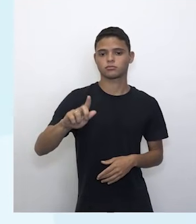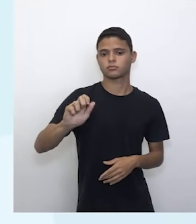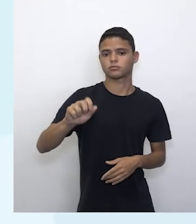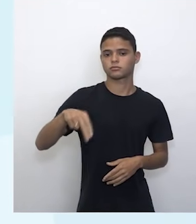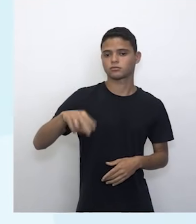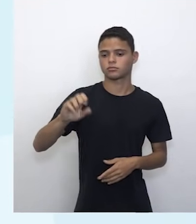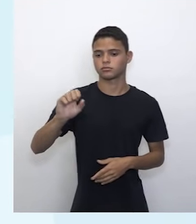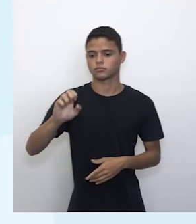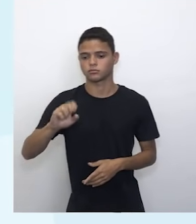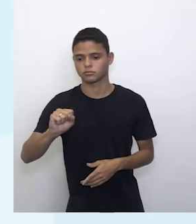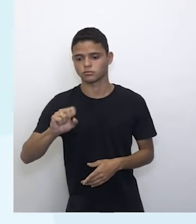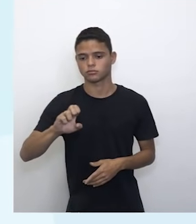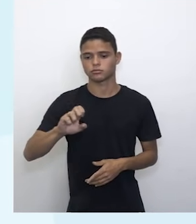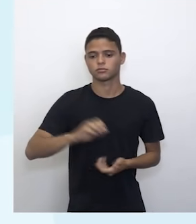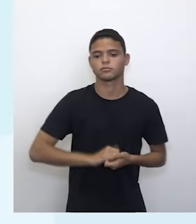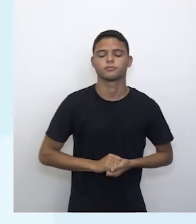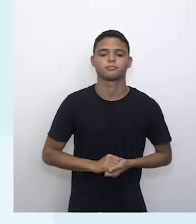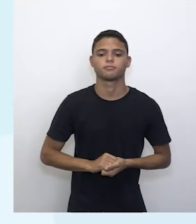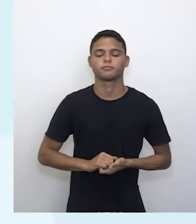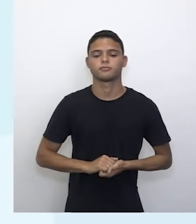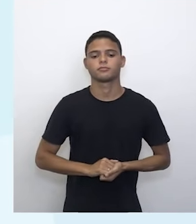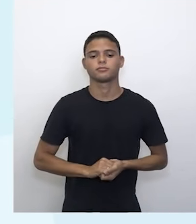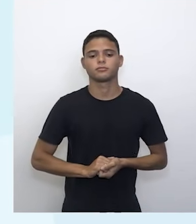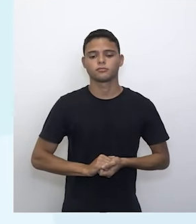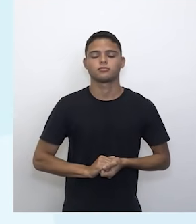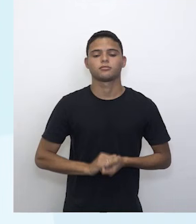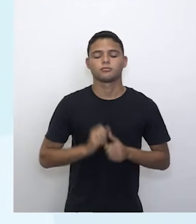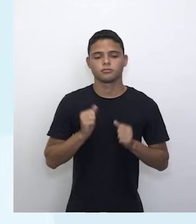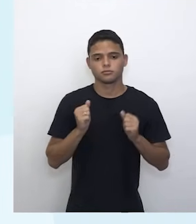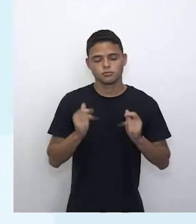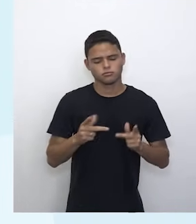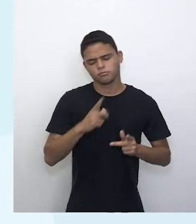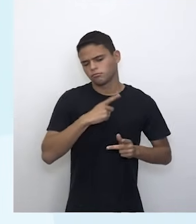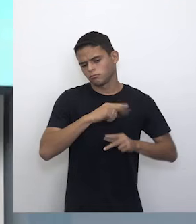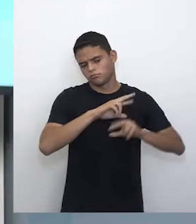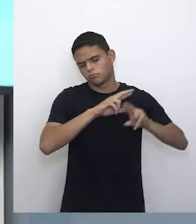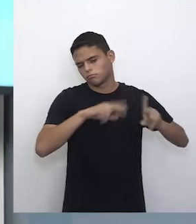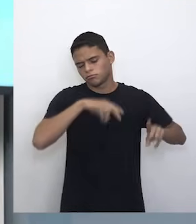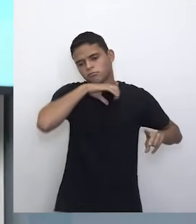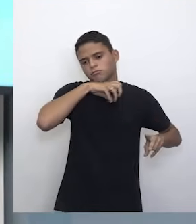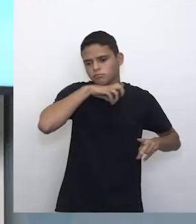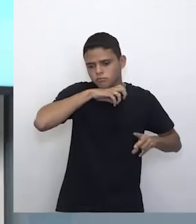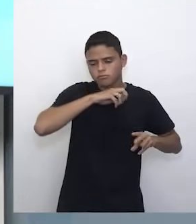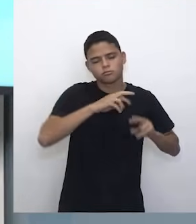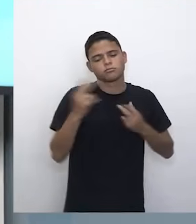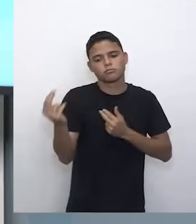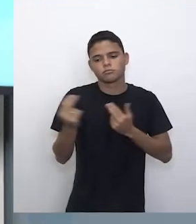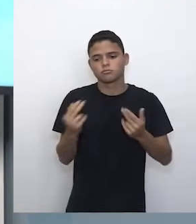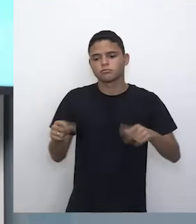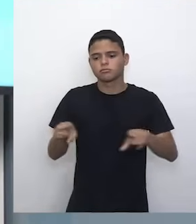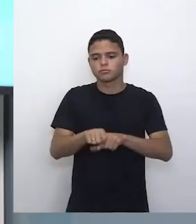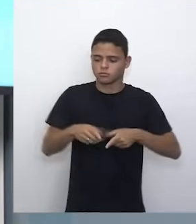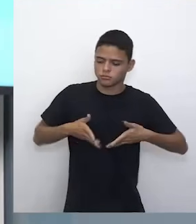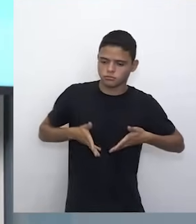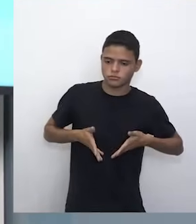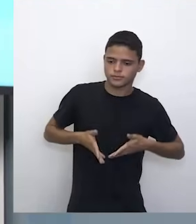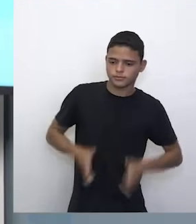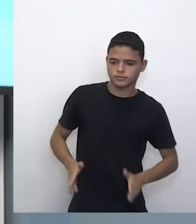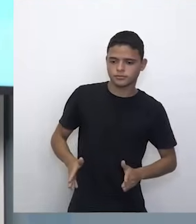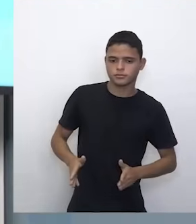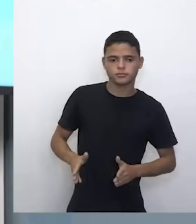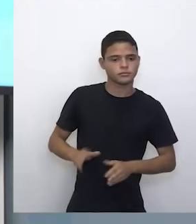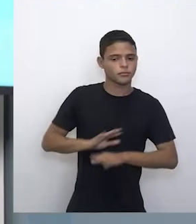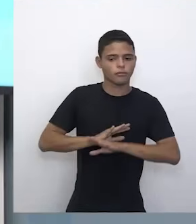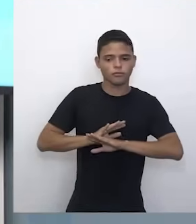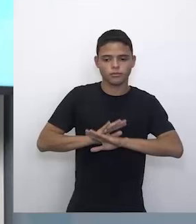né? Então o zangão é óvulo não fecundado, tá bom? E ele tem algumas peculiaridades, né, que ele nasce realmente só para